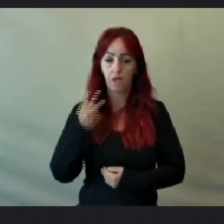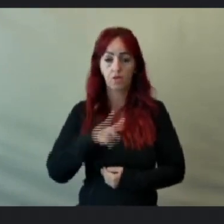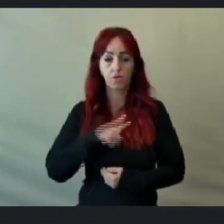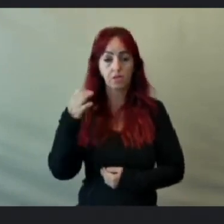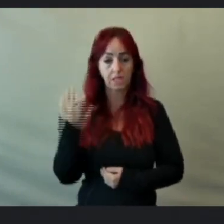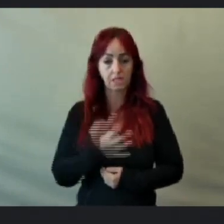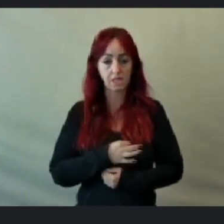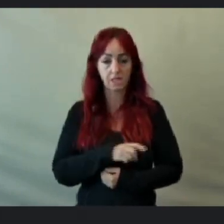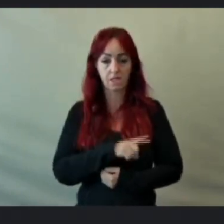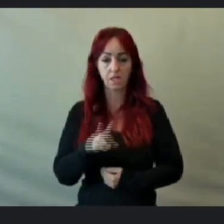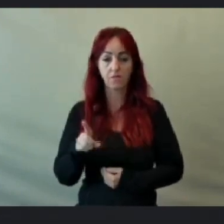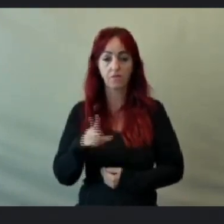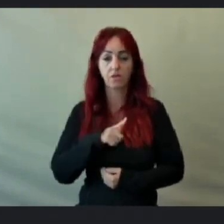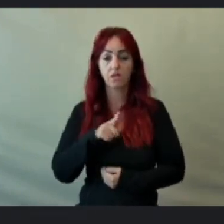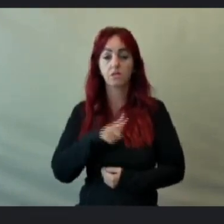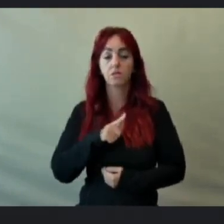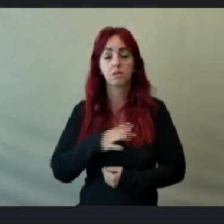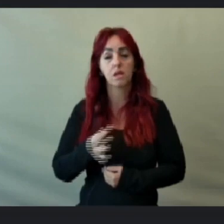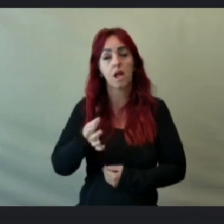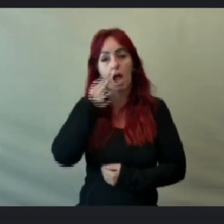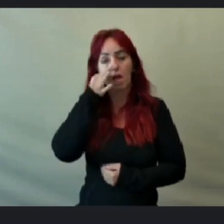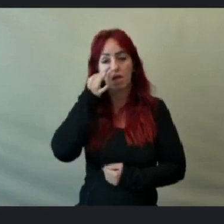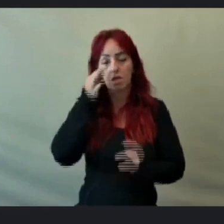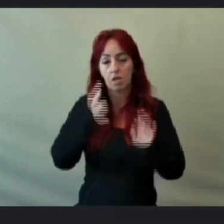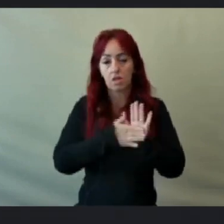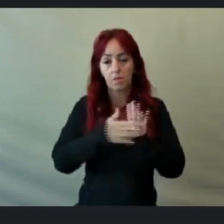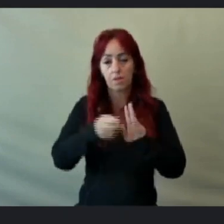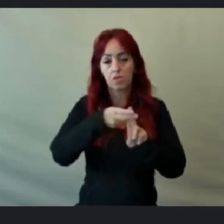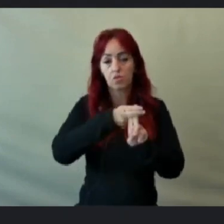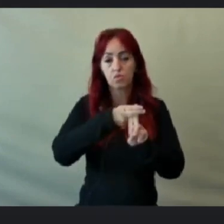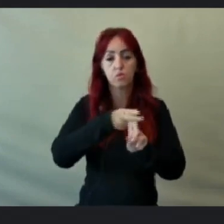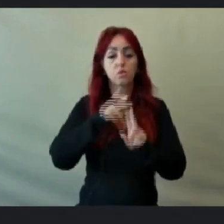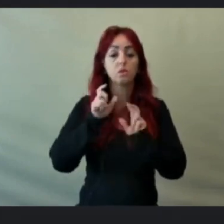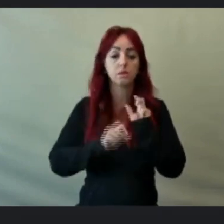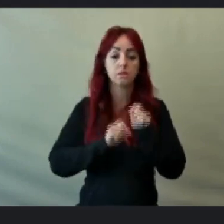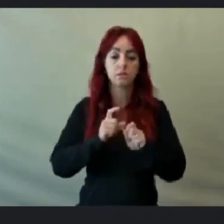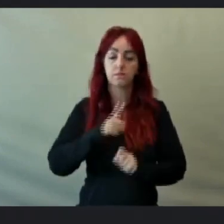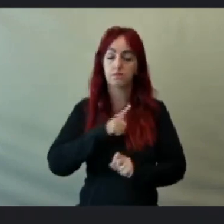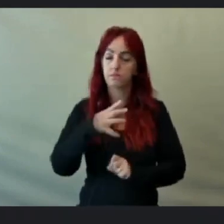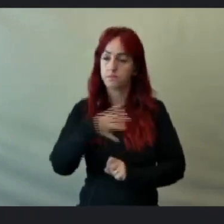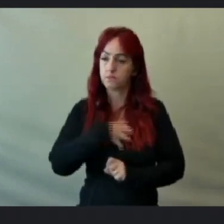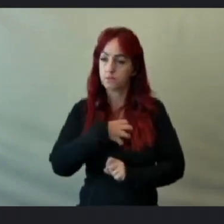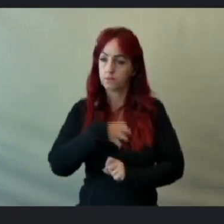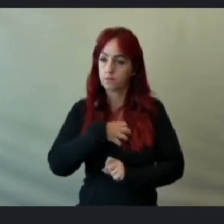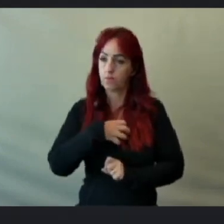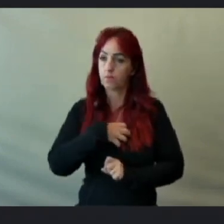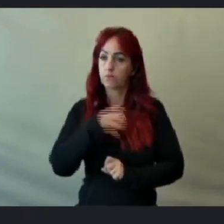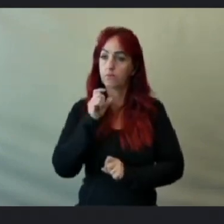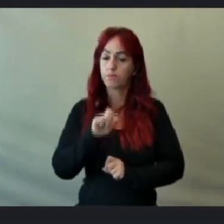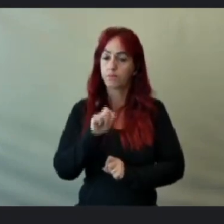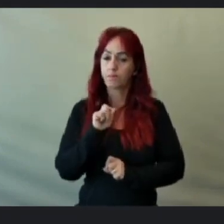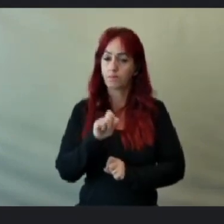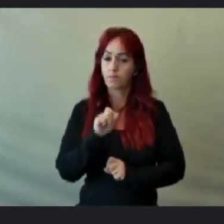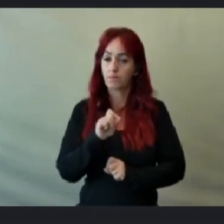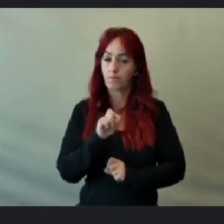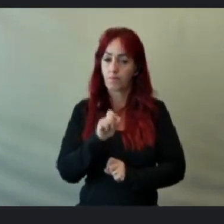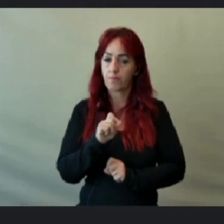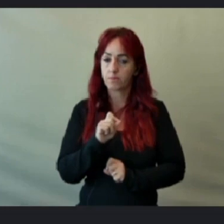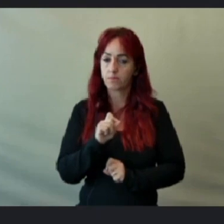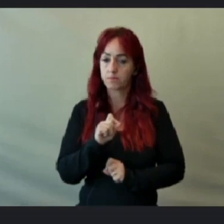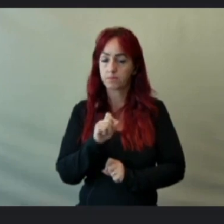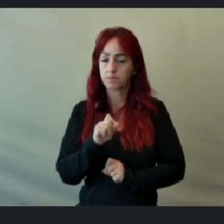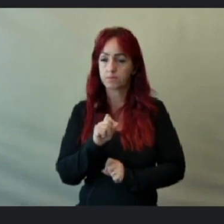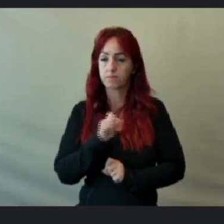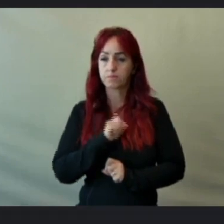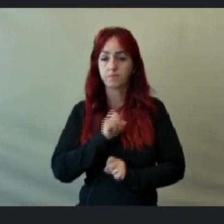são super atentos às demandas do SUS-BH estão sentindo na pele, estão recebendo muitas queixas